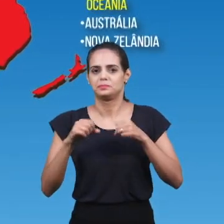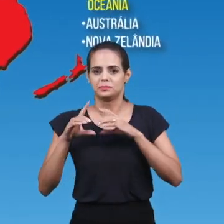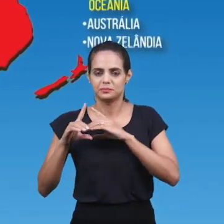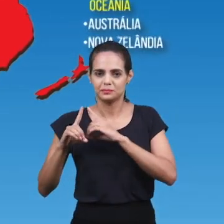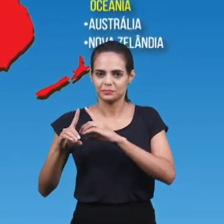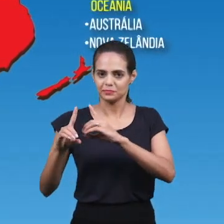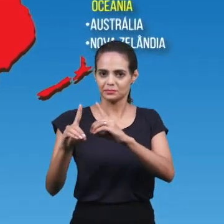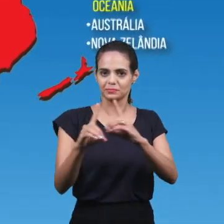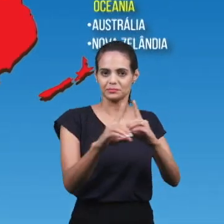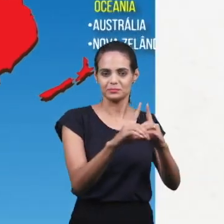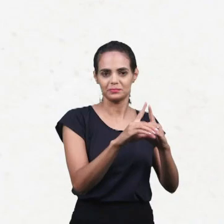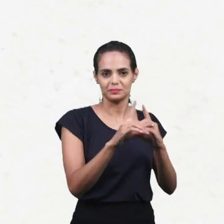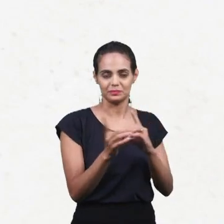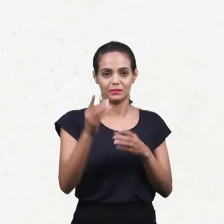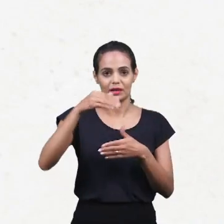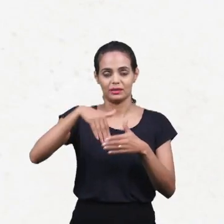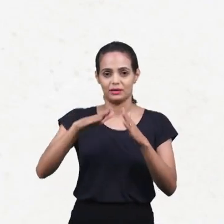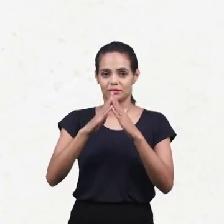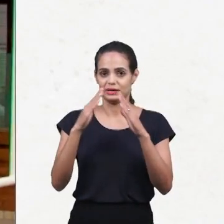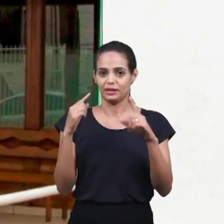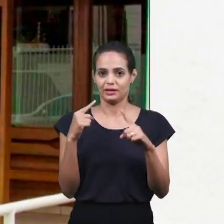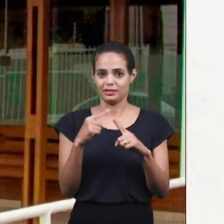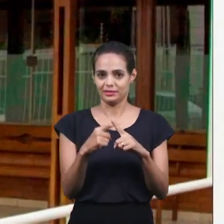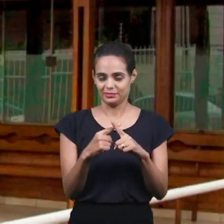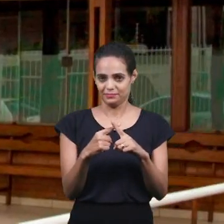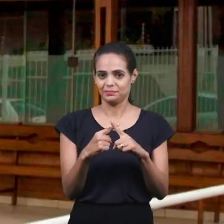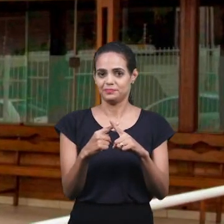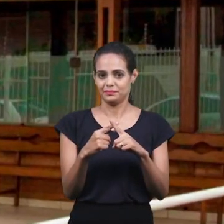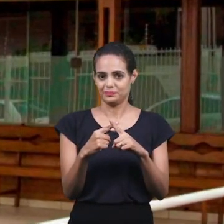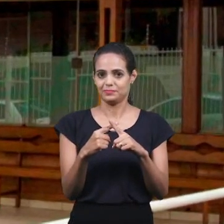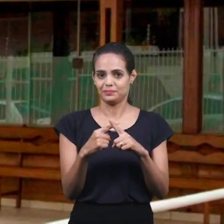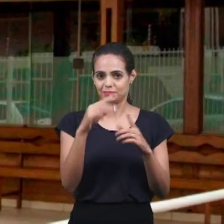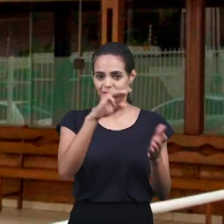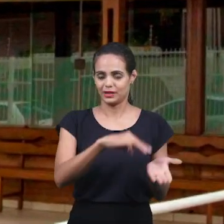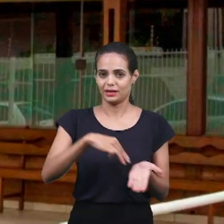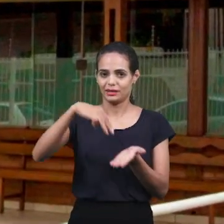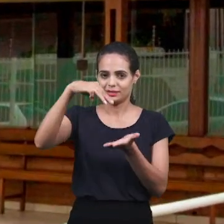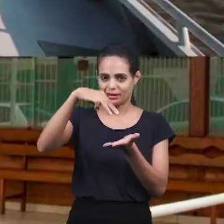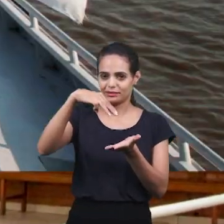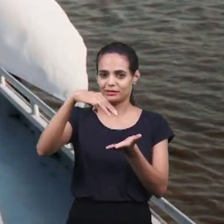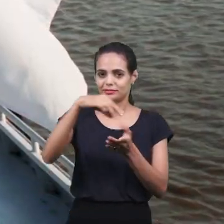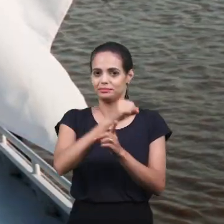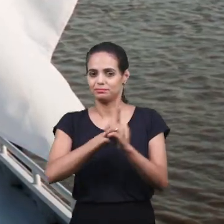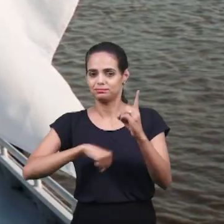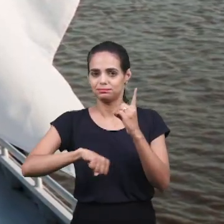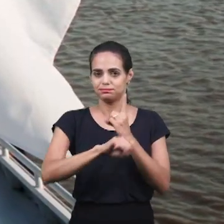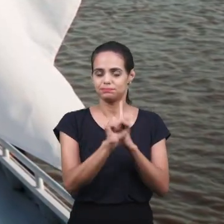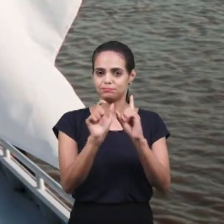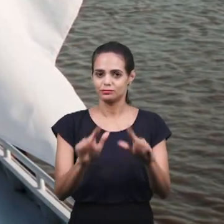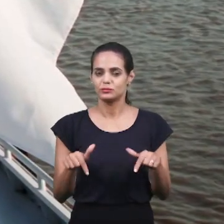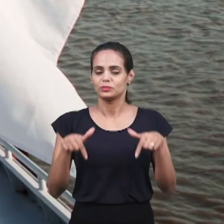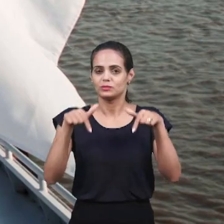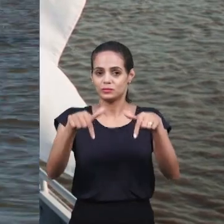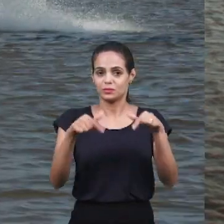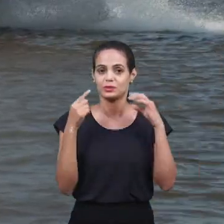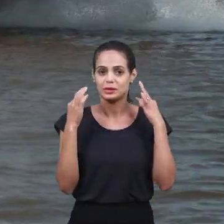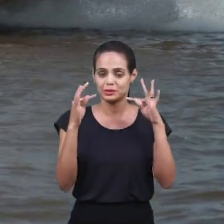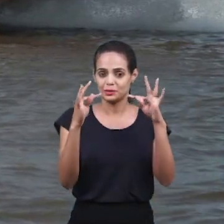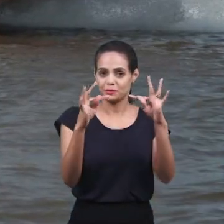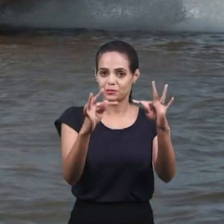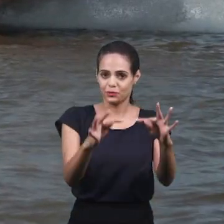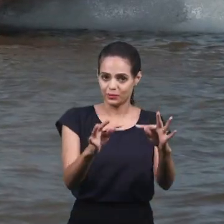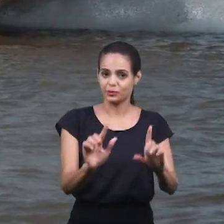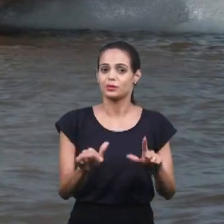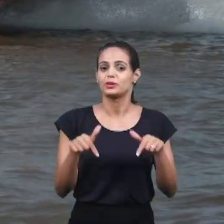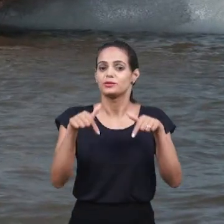bíblica no seio da Igreja Cristã Maranata, bem como as ações sociais, missões, testemunhos e demais